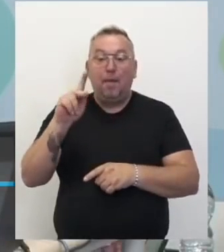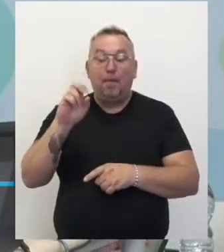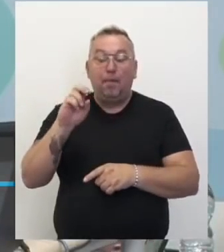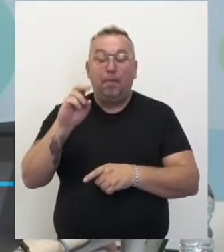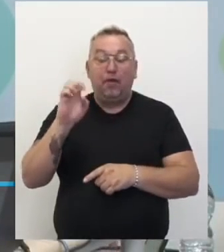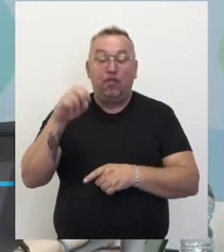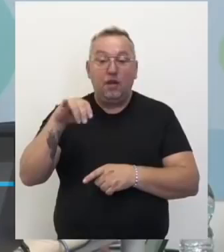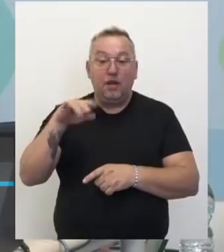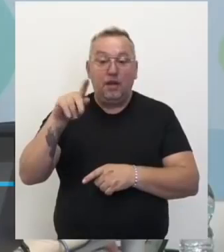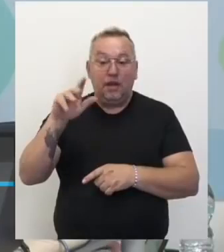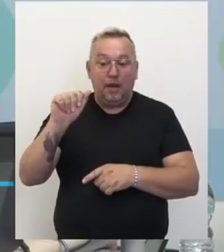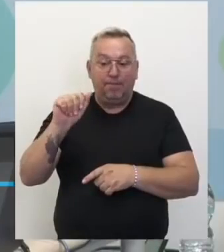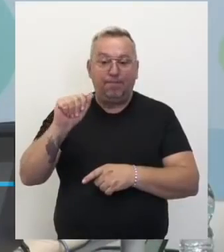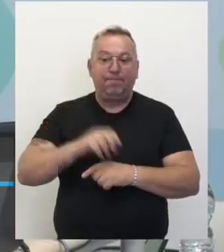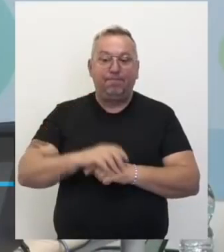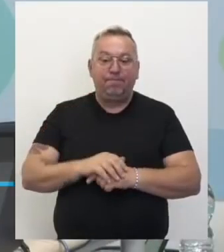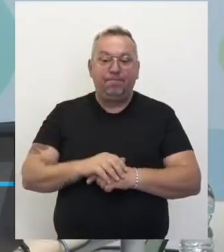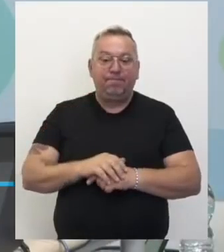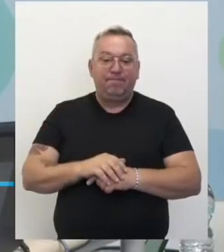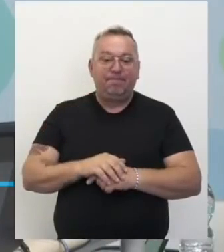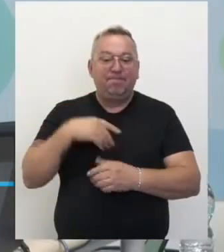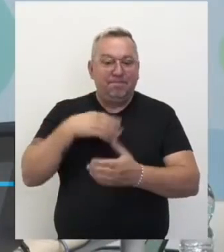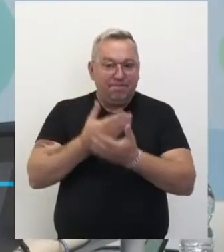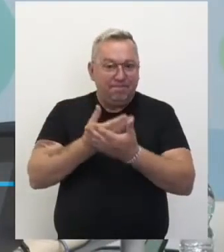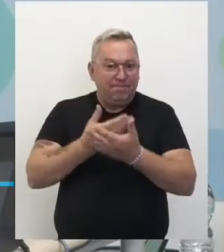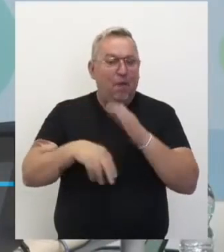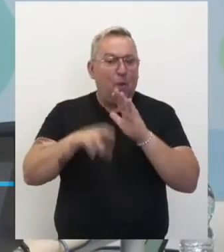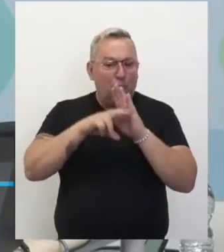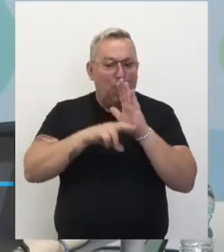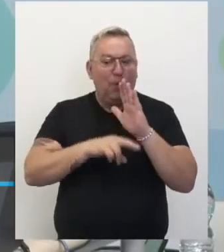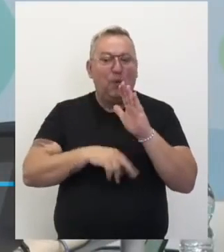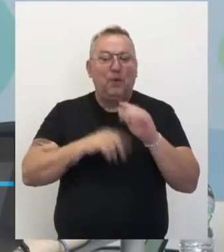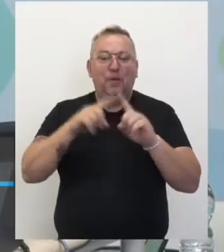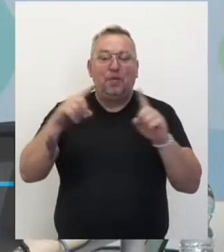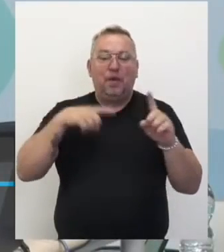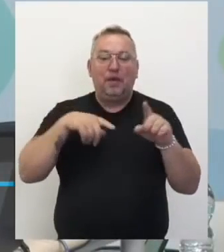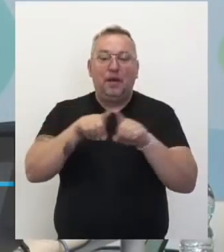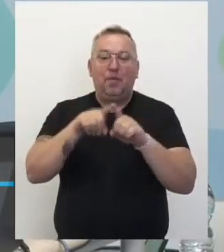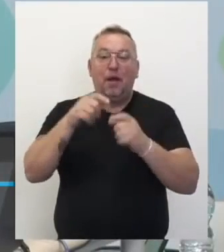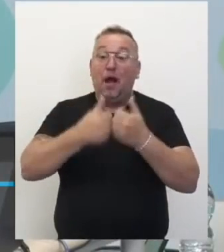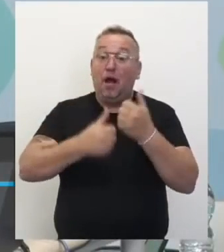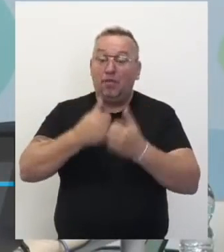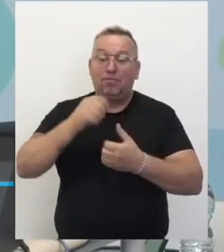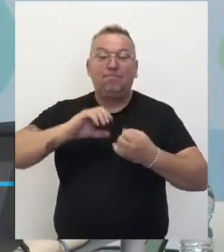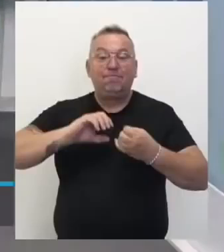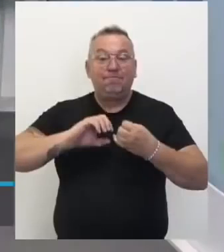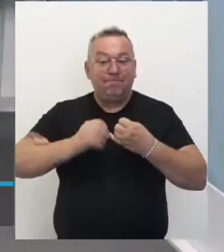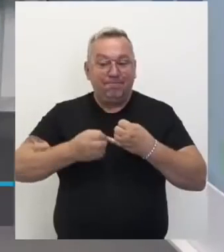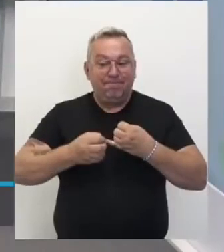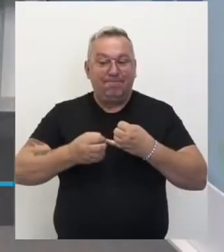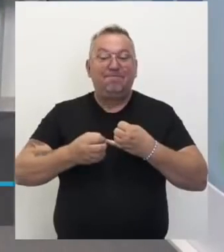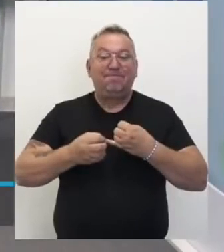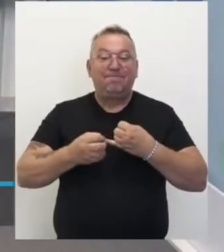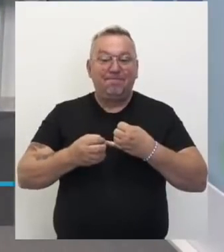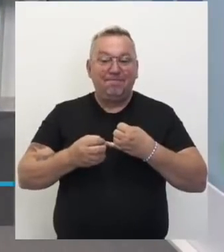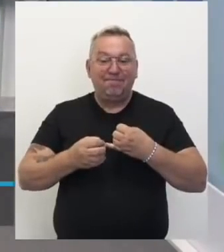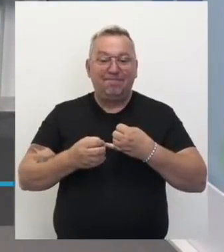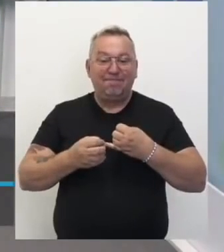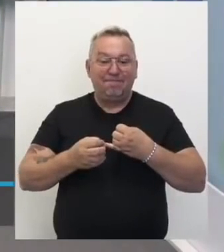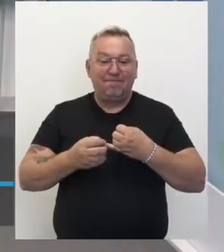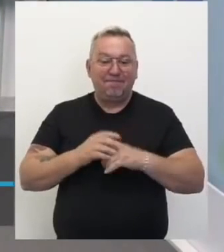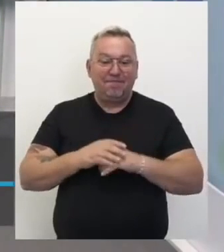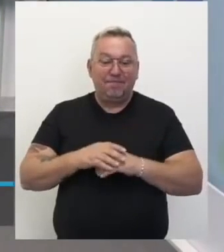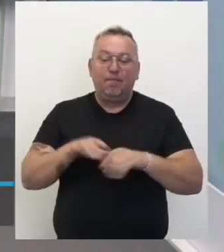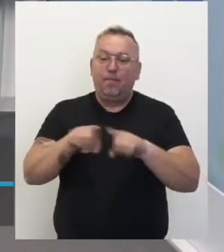também. Olha, Joel, essa aula aqui rendeu, hein? Então. Bom, mas tem o popular arroz com feijão. Isso aí é O Caio típico aqui do também, brasileiro.